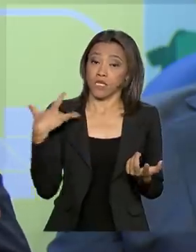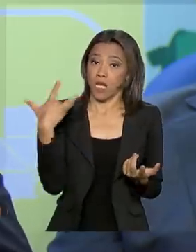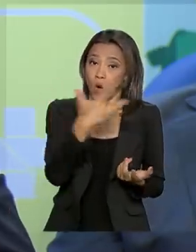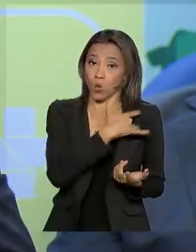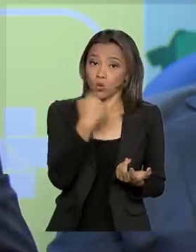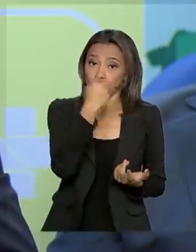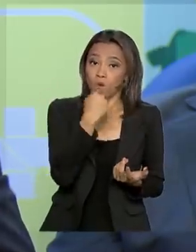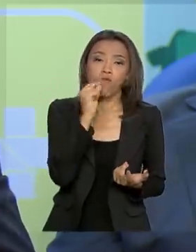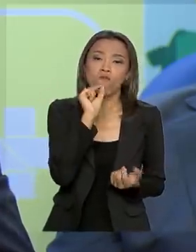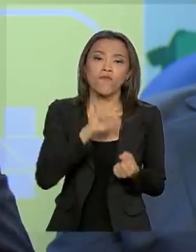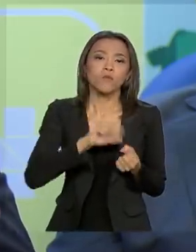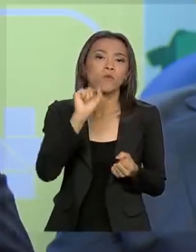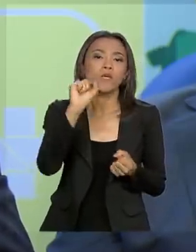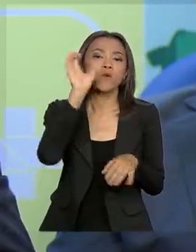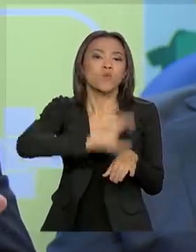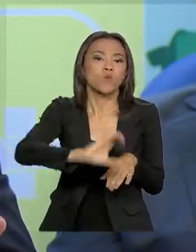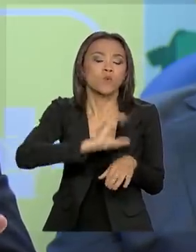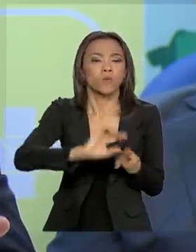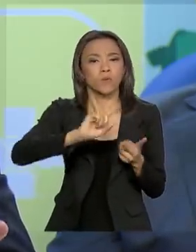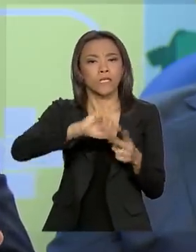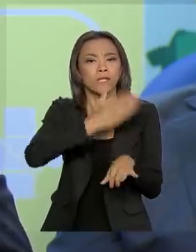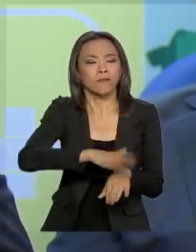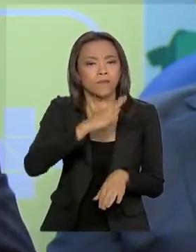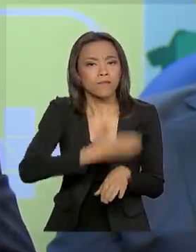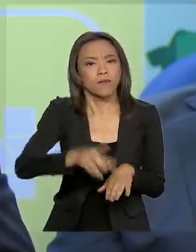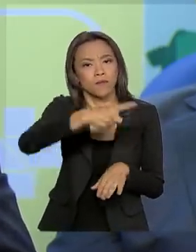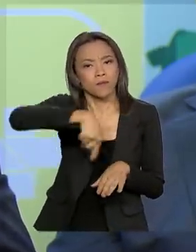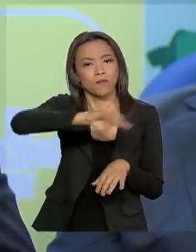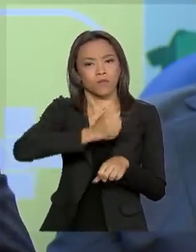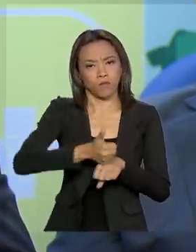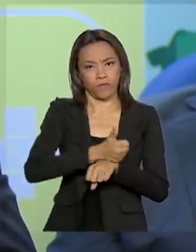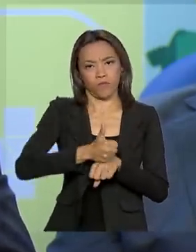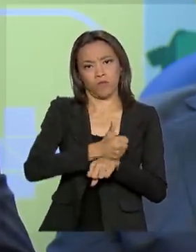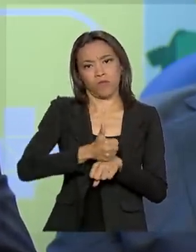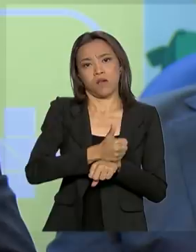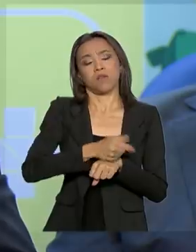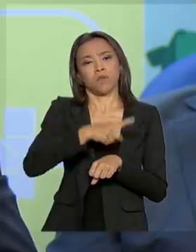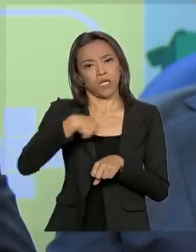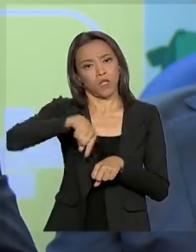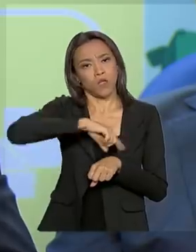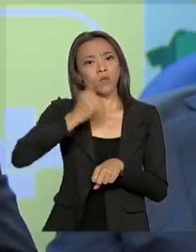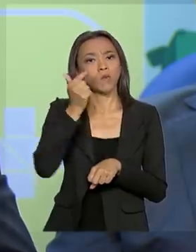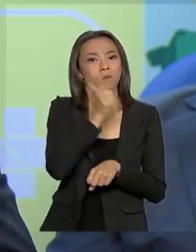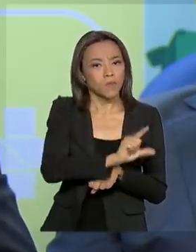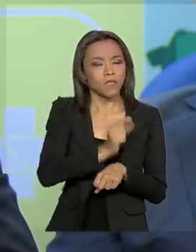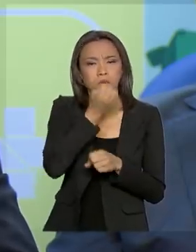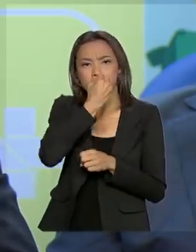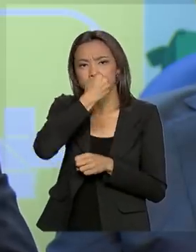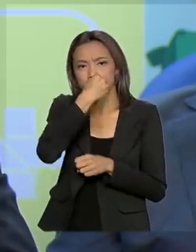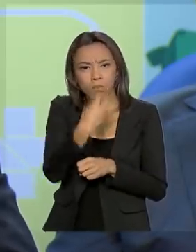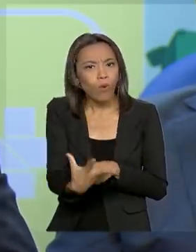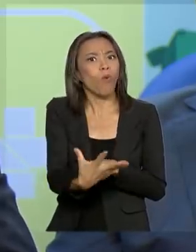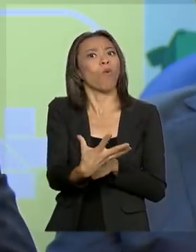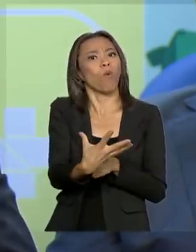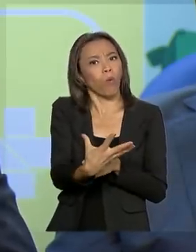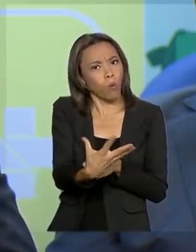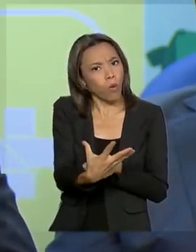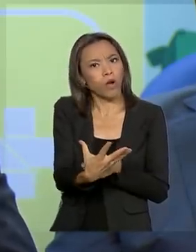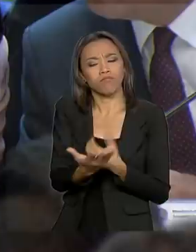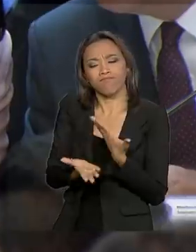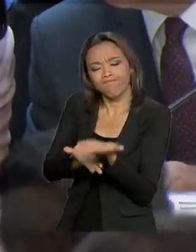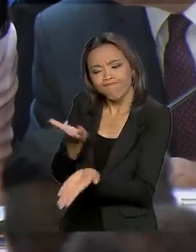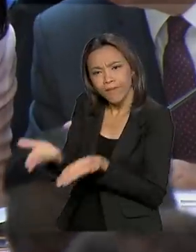capacitação, para a formação, para a sensibilização dessa rede para a gente poder fazer uma boa primeira